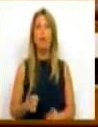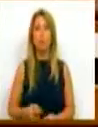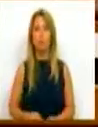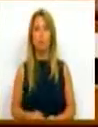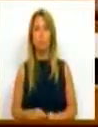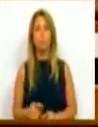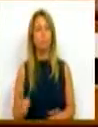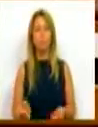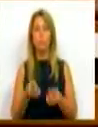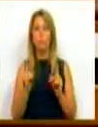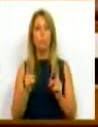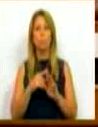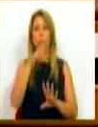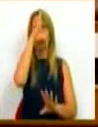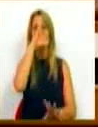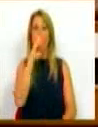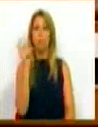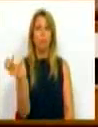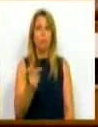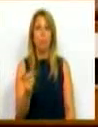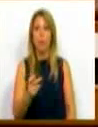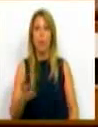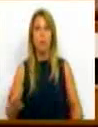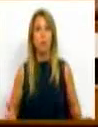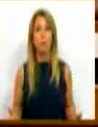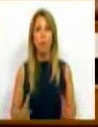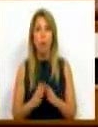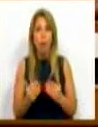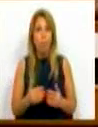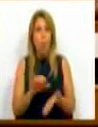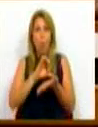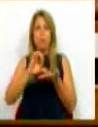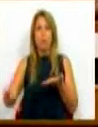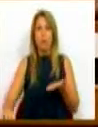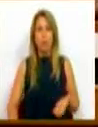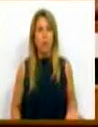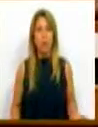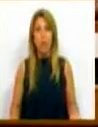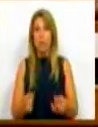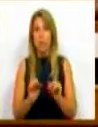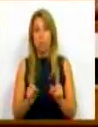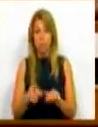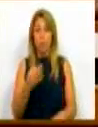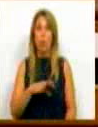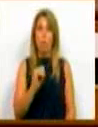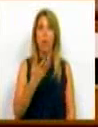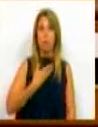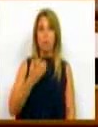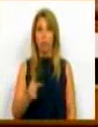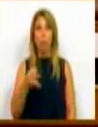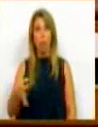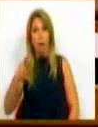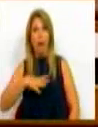não é o Estado enfraquecido, concessionado e desistente que o PSD e o PP persistem em